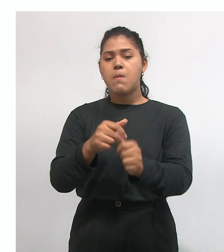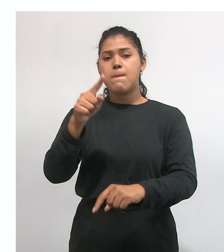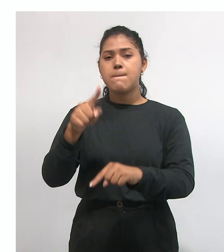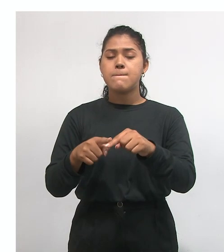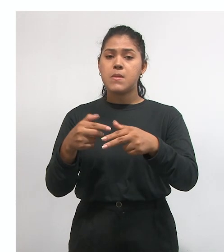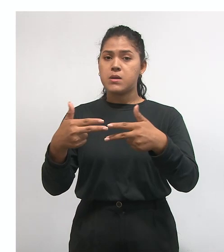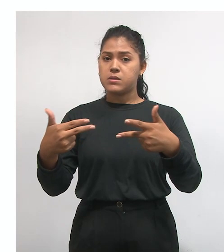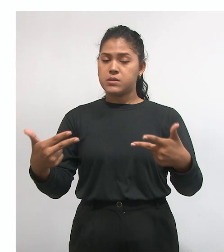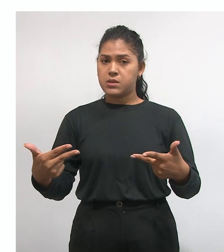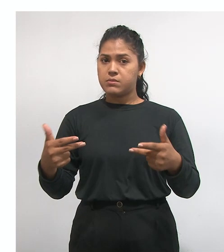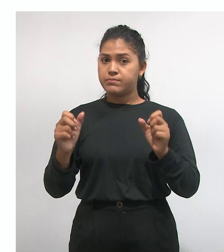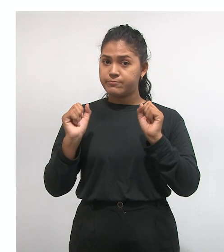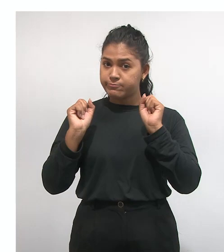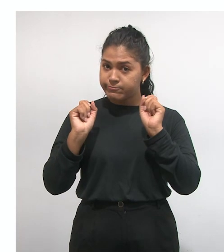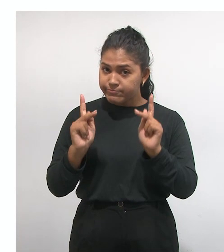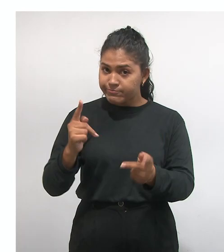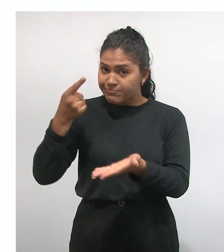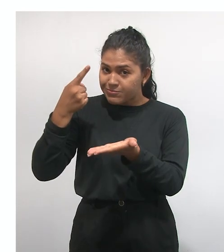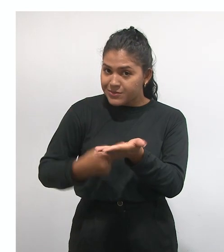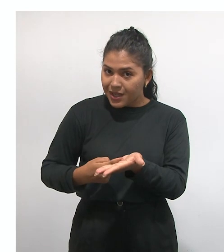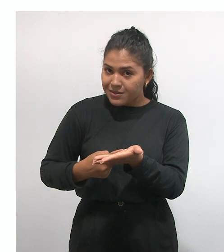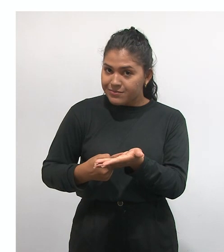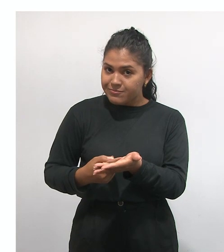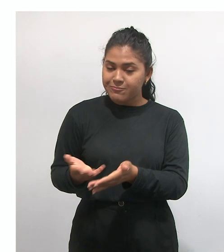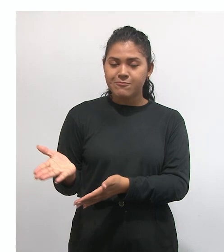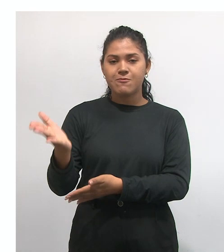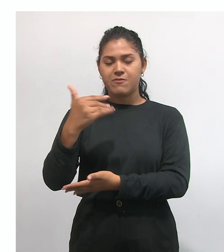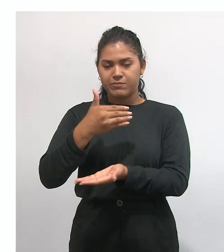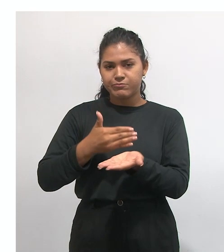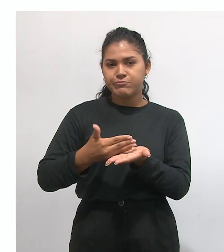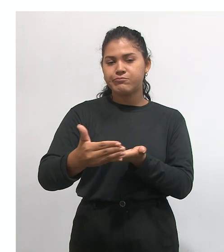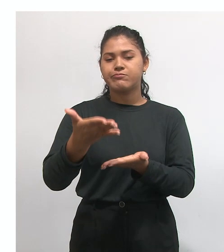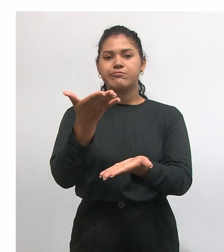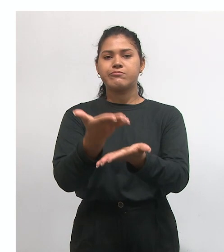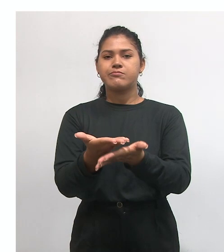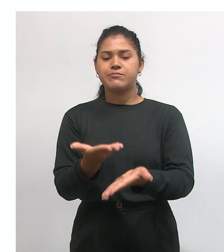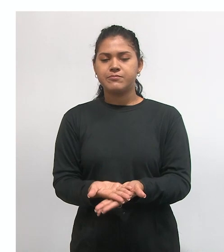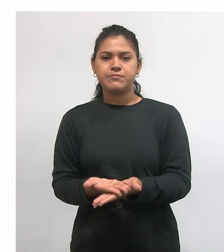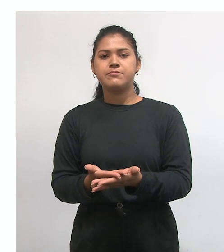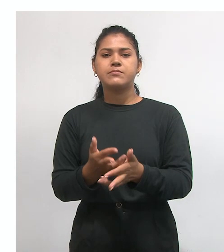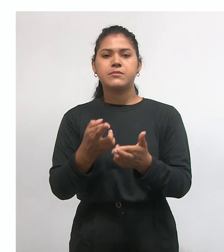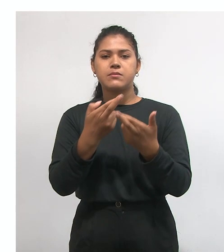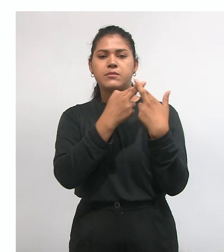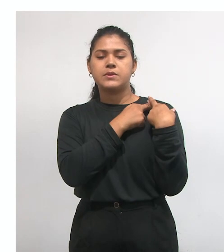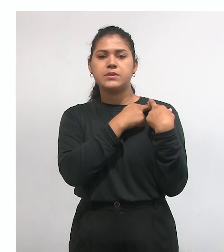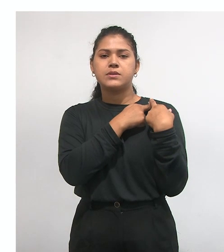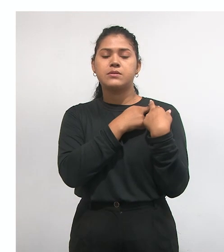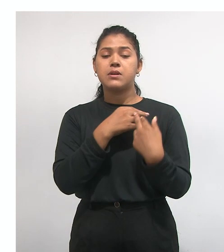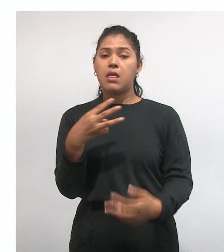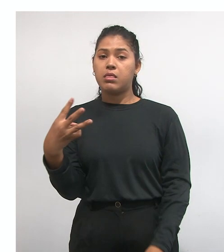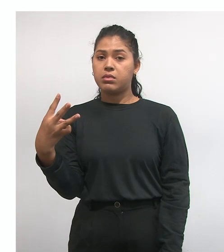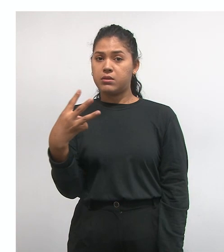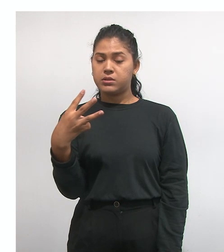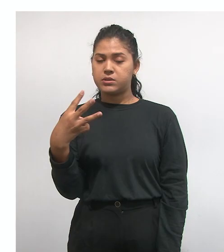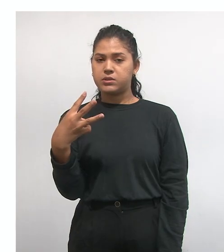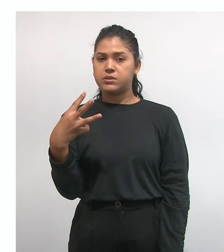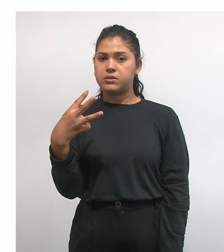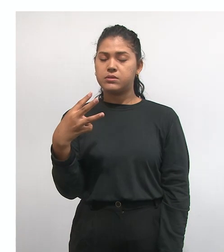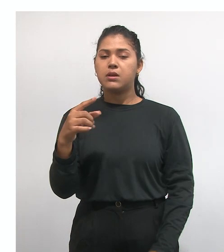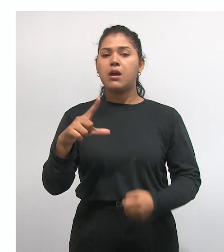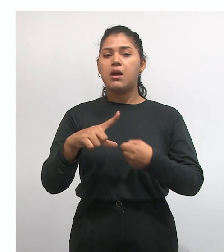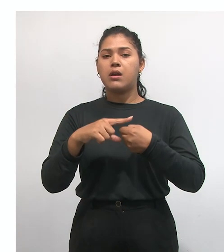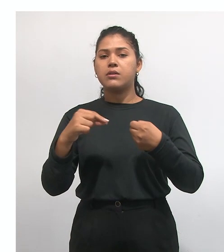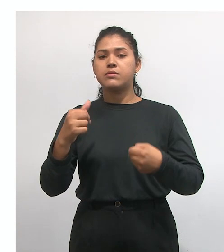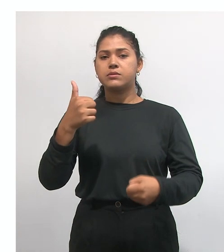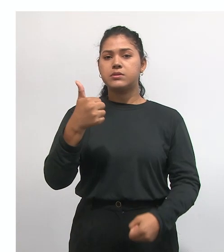ambiente virtual. Estamos combinados? Tranquilo. Então, vamos continuar aqui com a responsabilidade de terceiros, lá